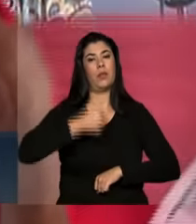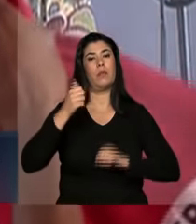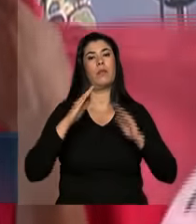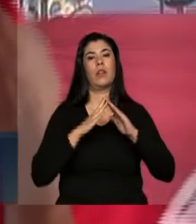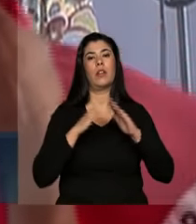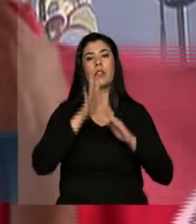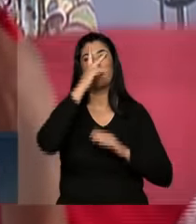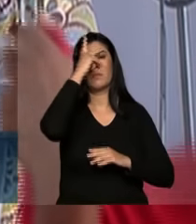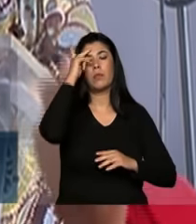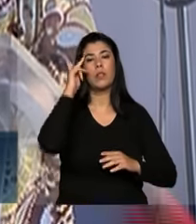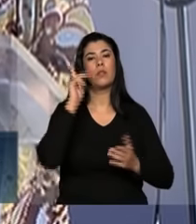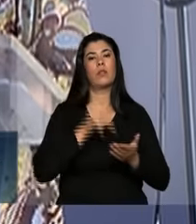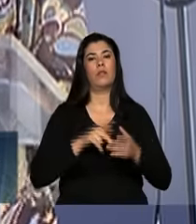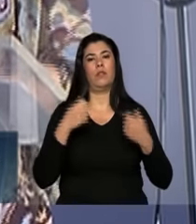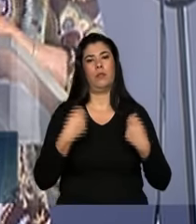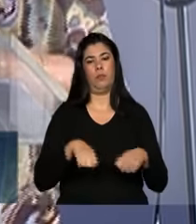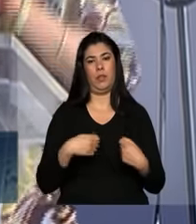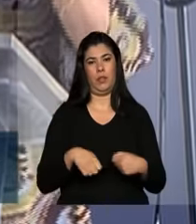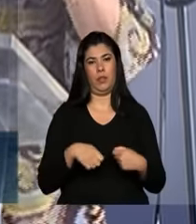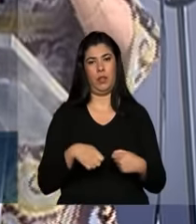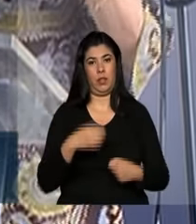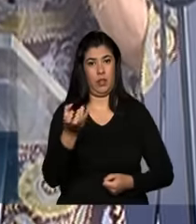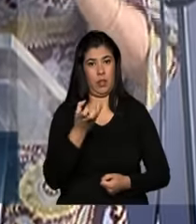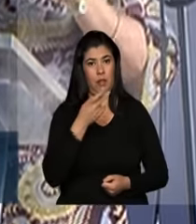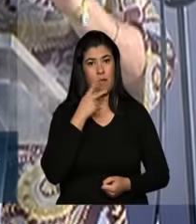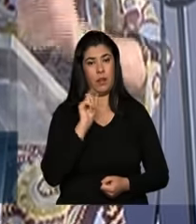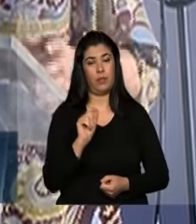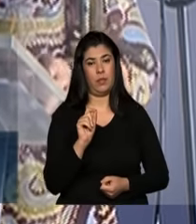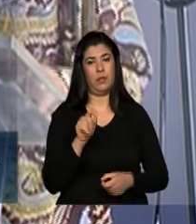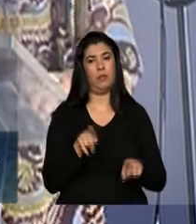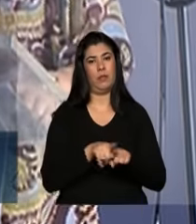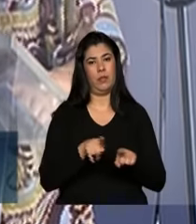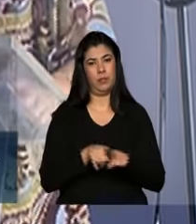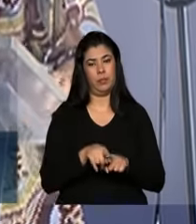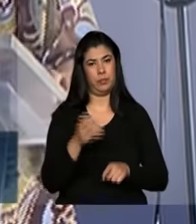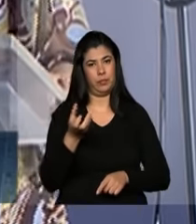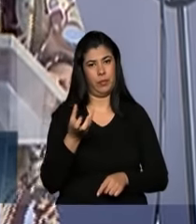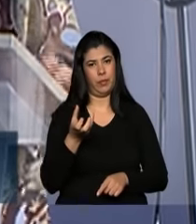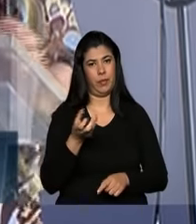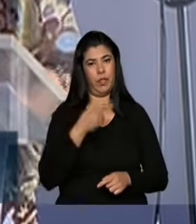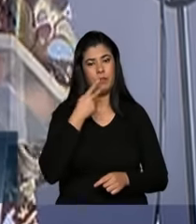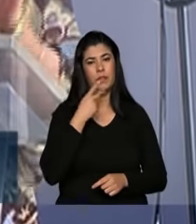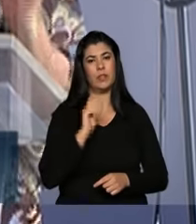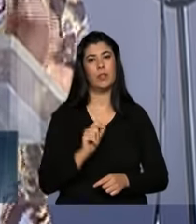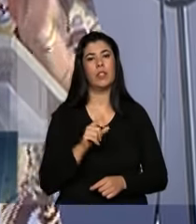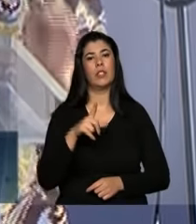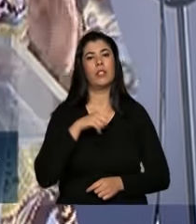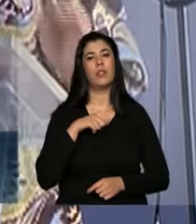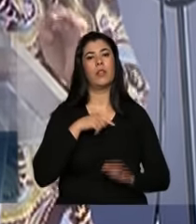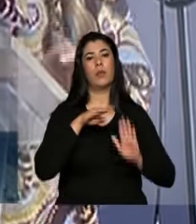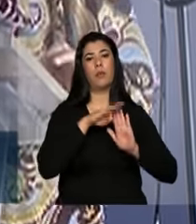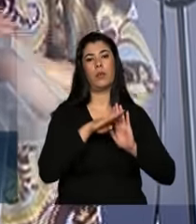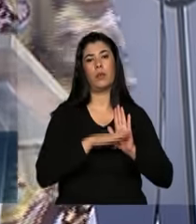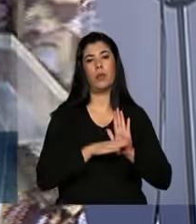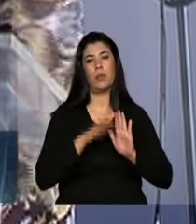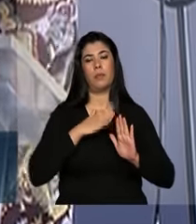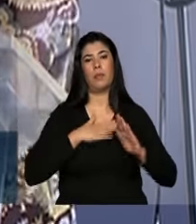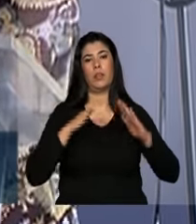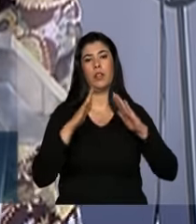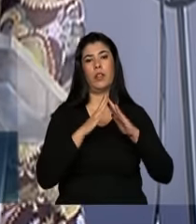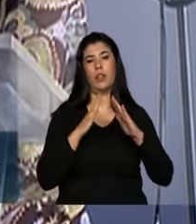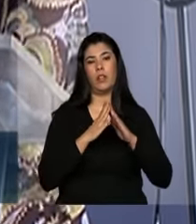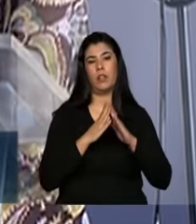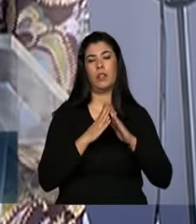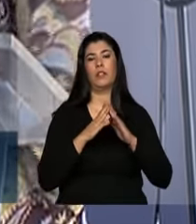que mais precisam. Quero falar também que existem o Minha Casa Minha Vida